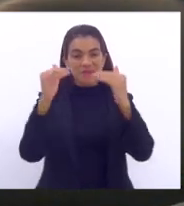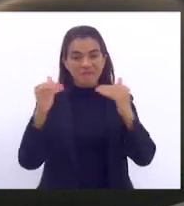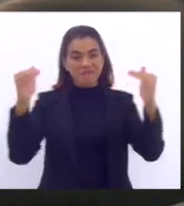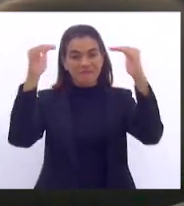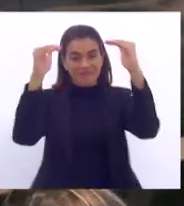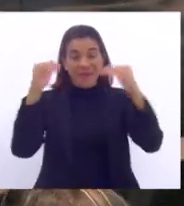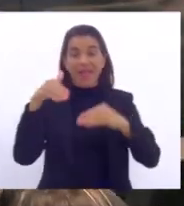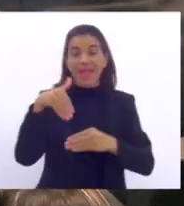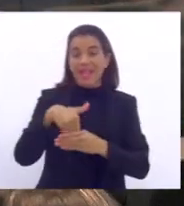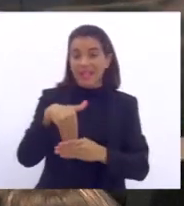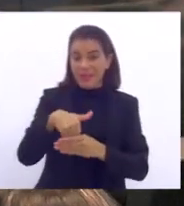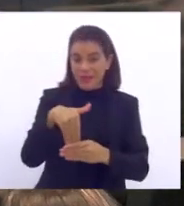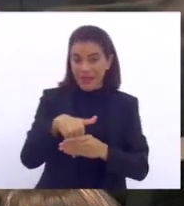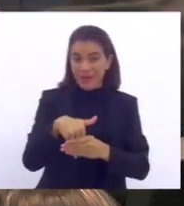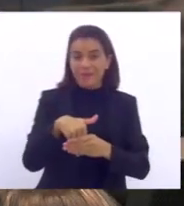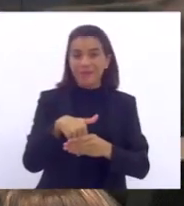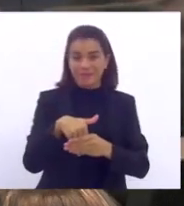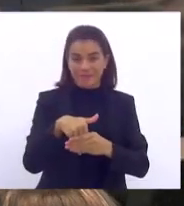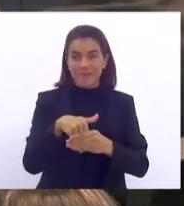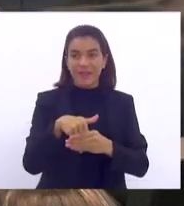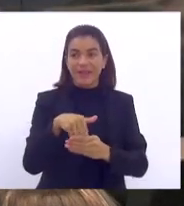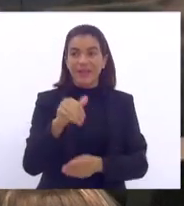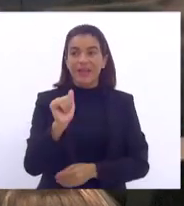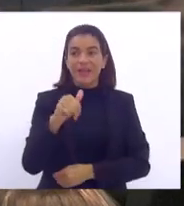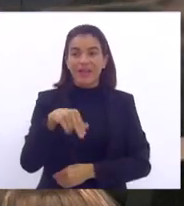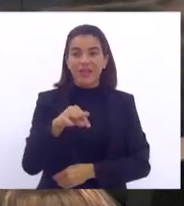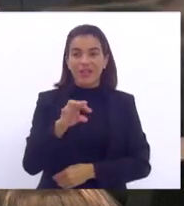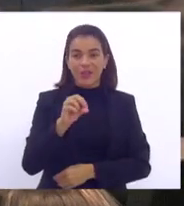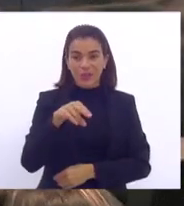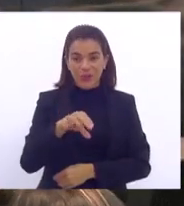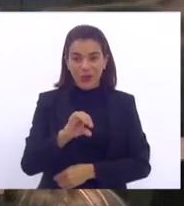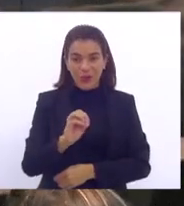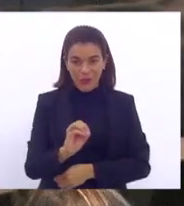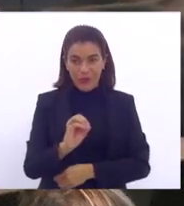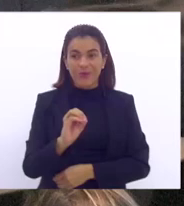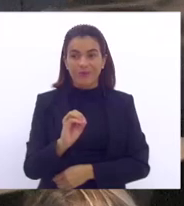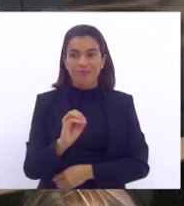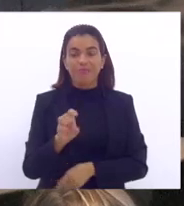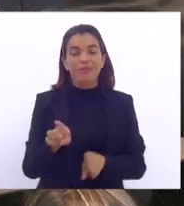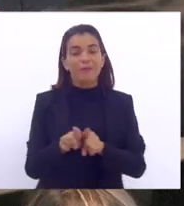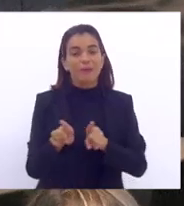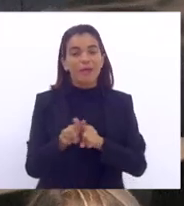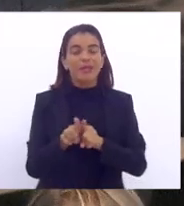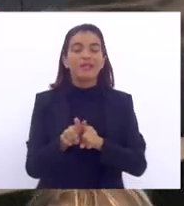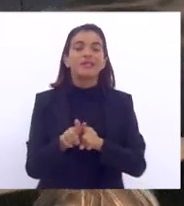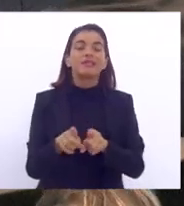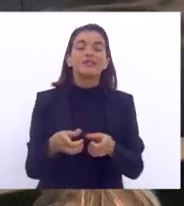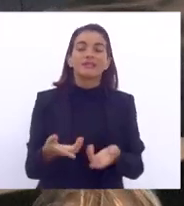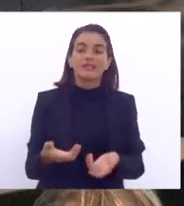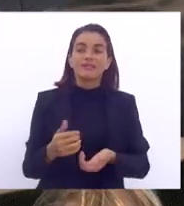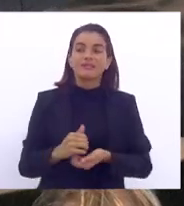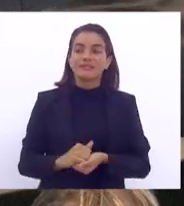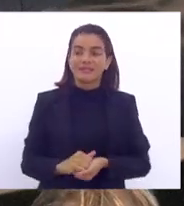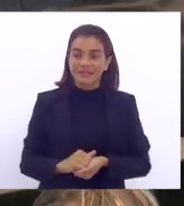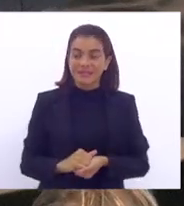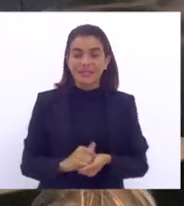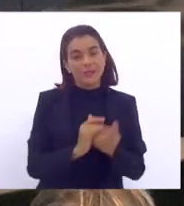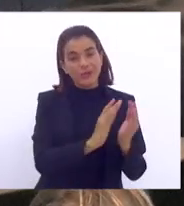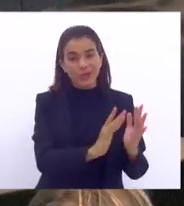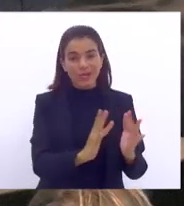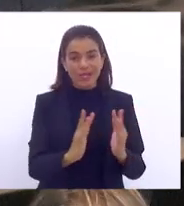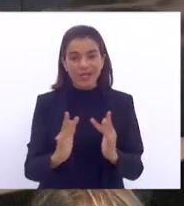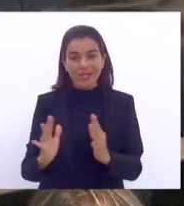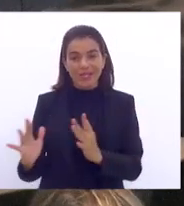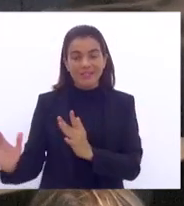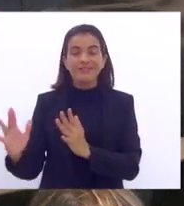Alan titonelli e membro do Tribunal Regional Eleitoral do Estado do Rio de Janeiro e ao longo do evento eu vou